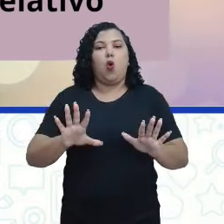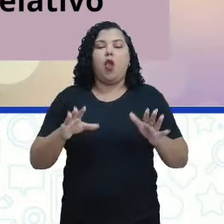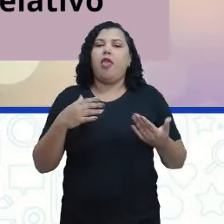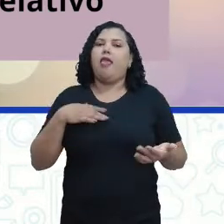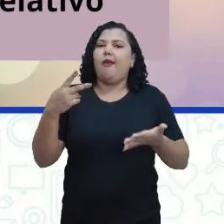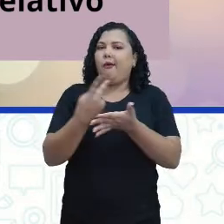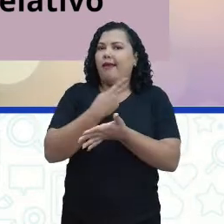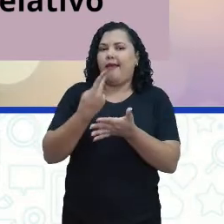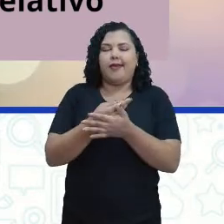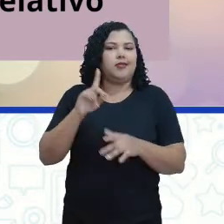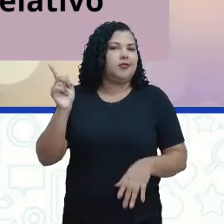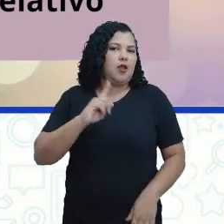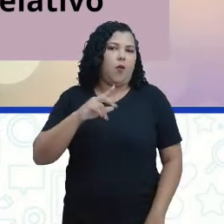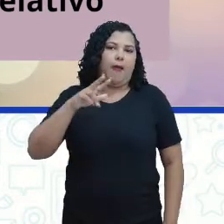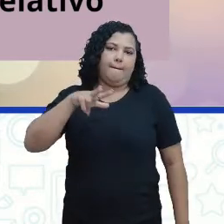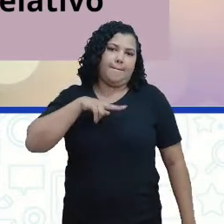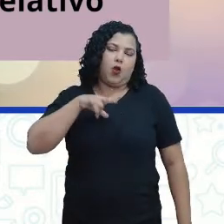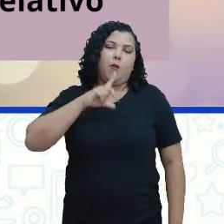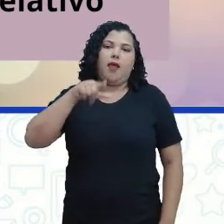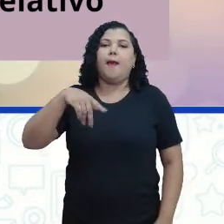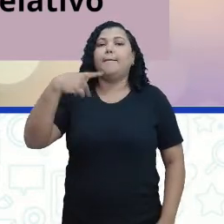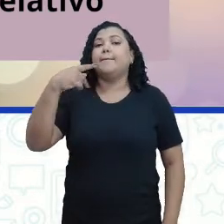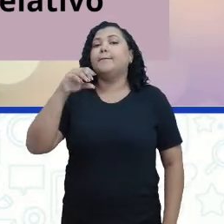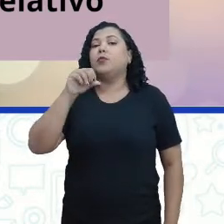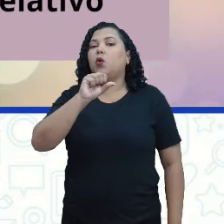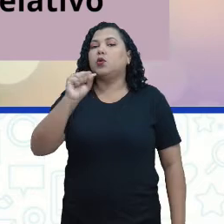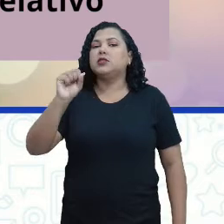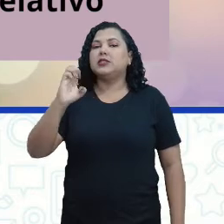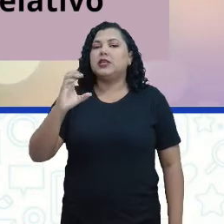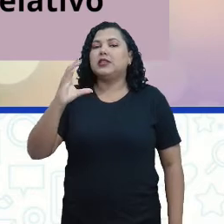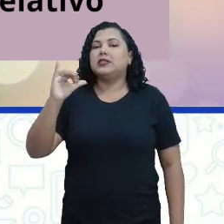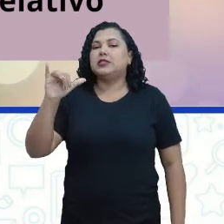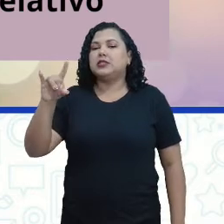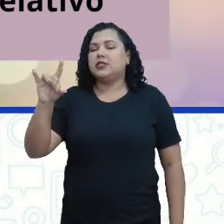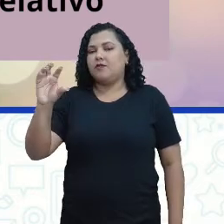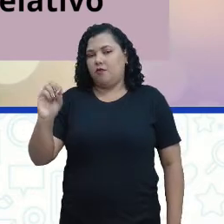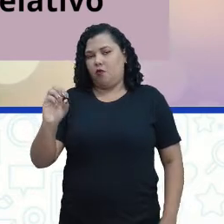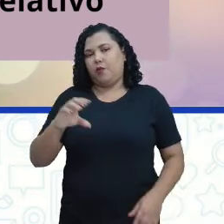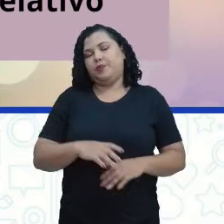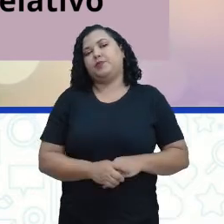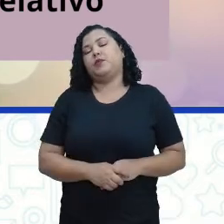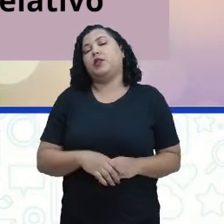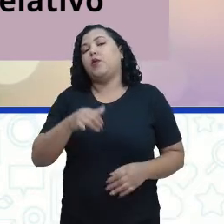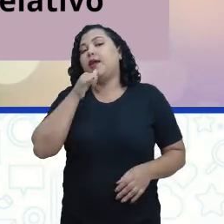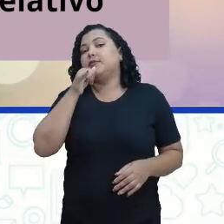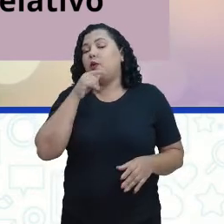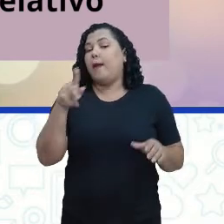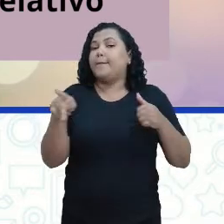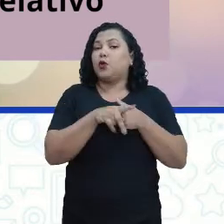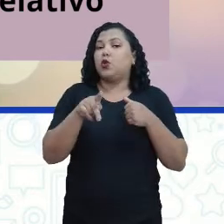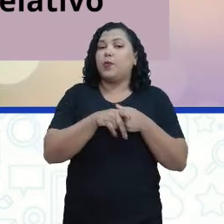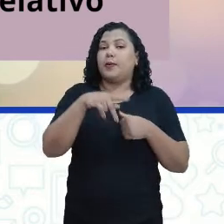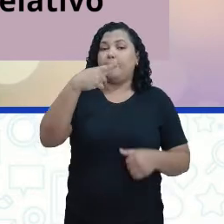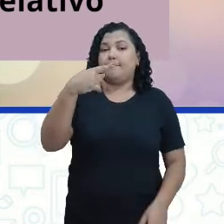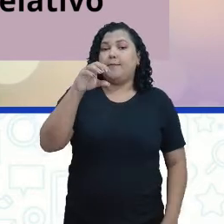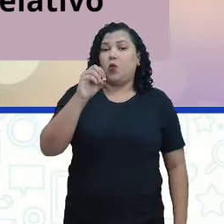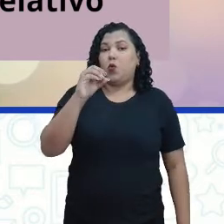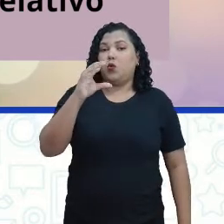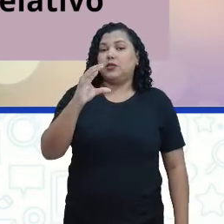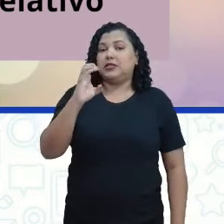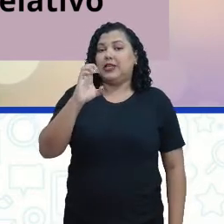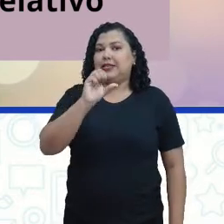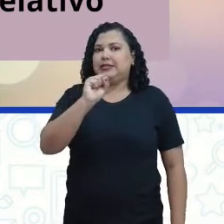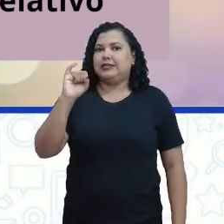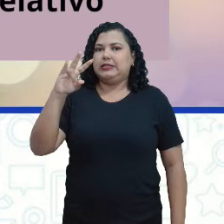Eu acho que eu estava empolgada. Então, ó, minha mãe chegou de surpresa. É um pronome possessivo por quê? Porque